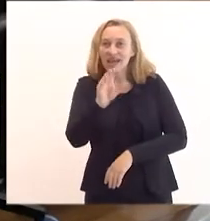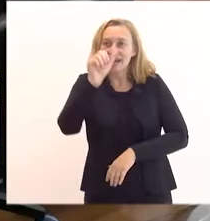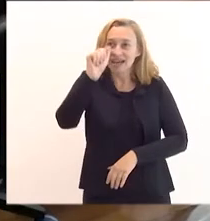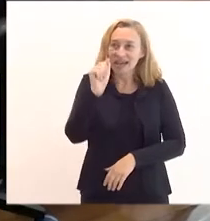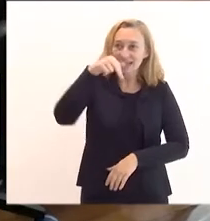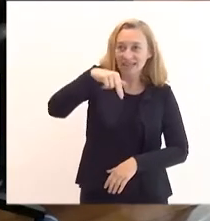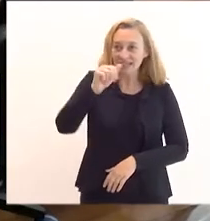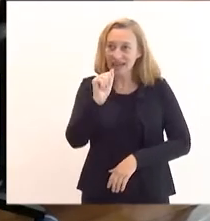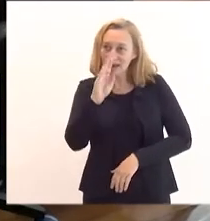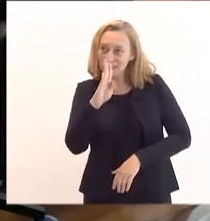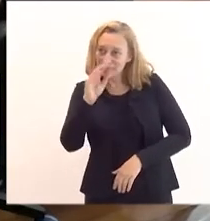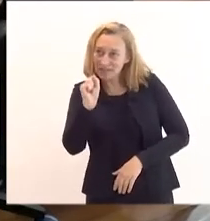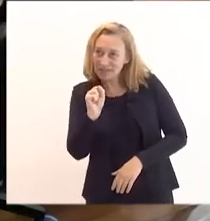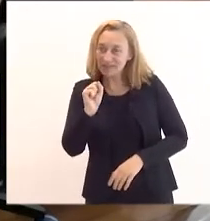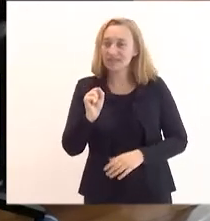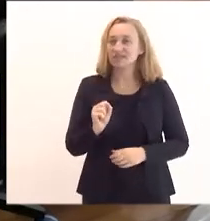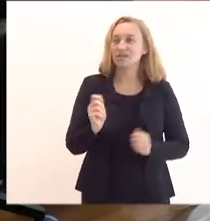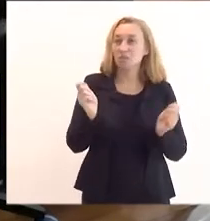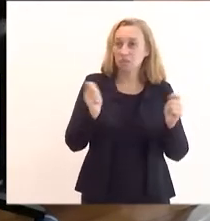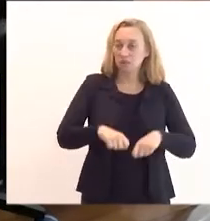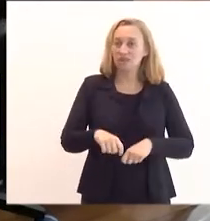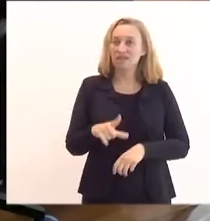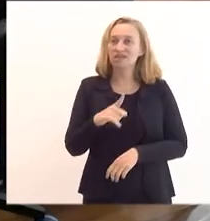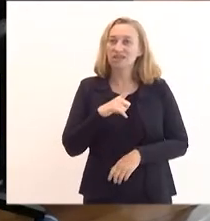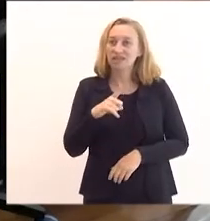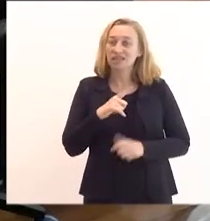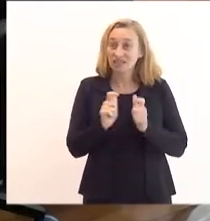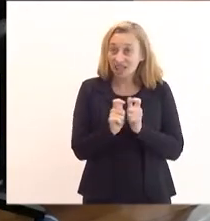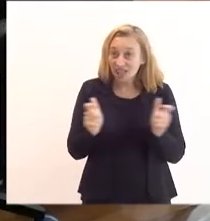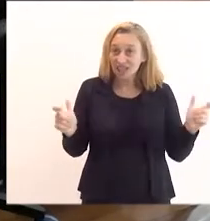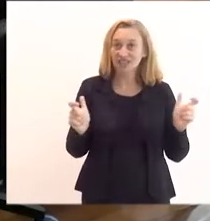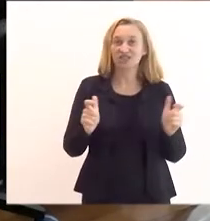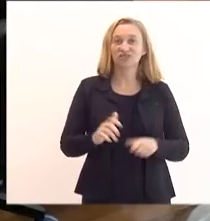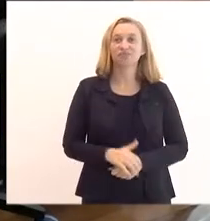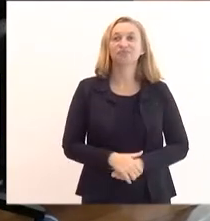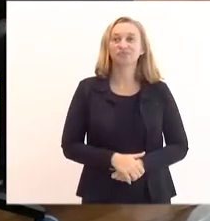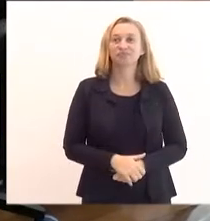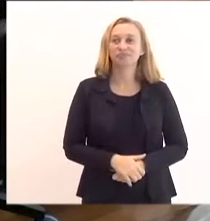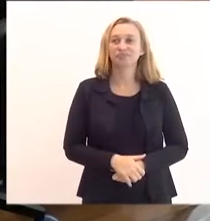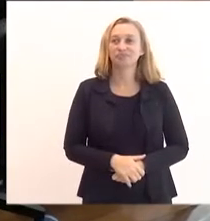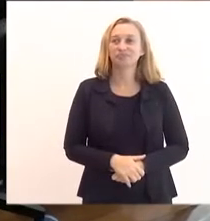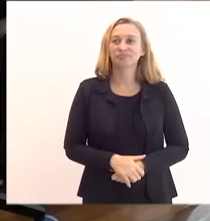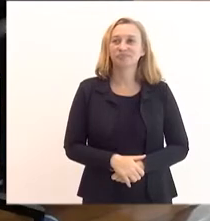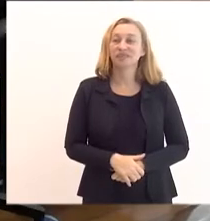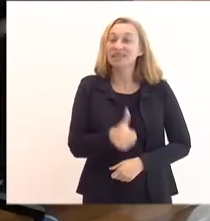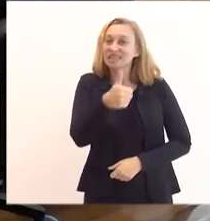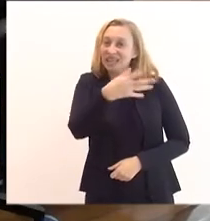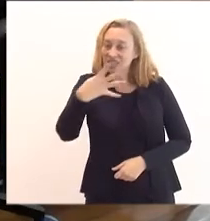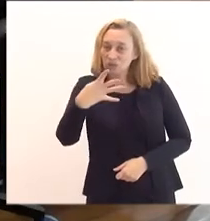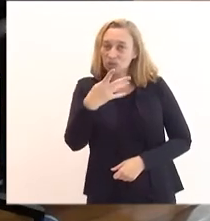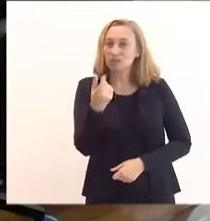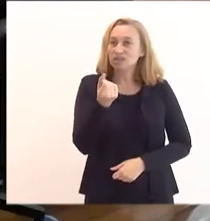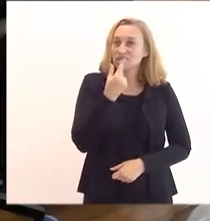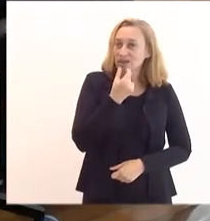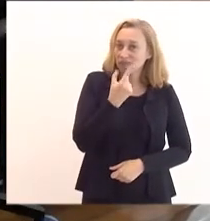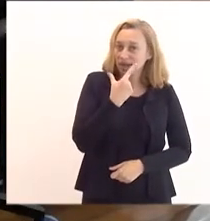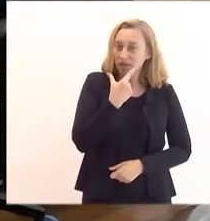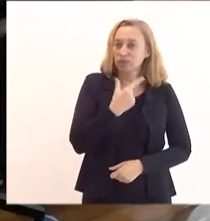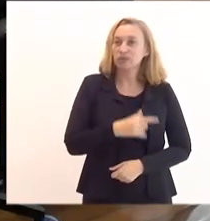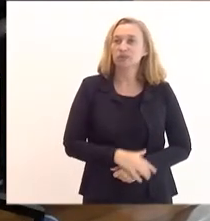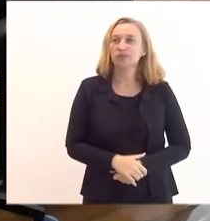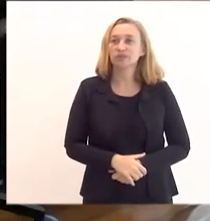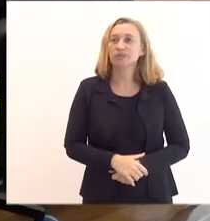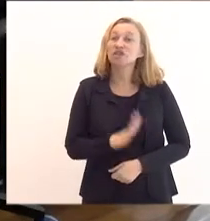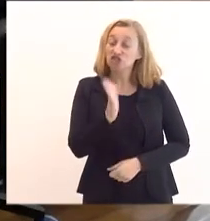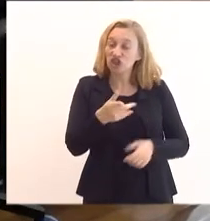trazem um potencial muito grande. E esses 14 medicamentos